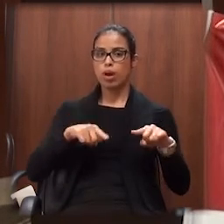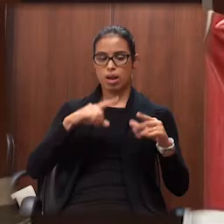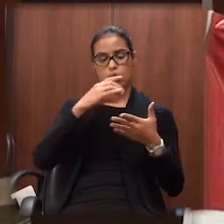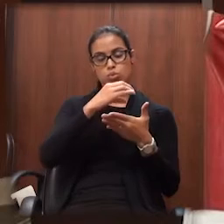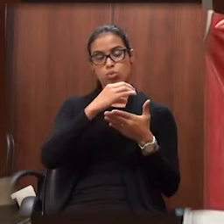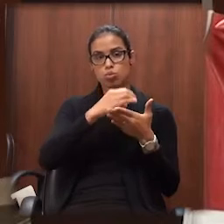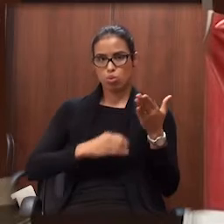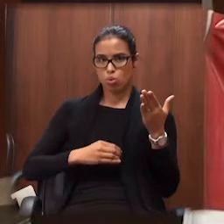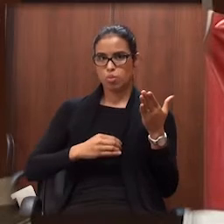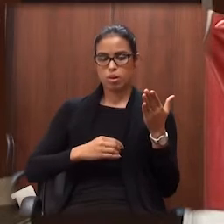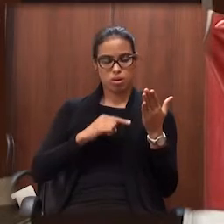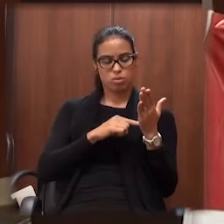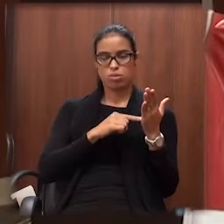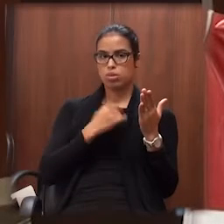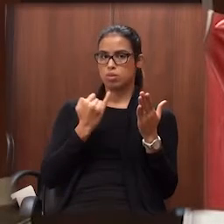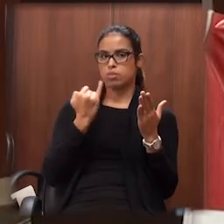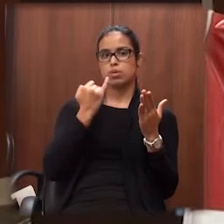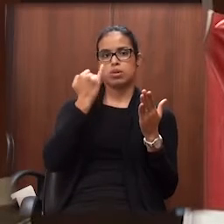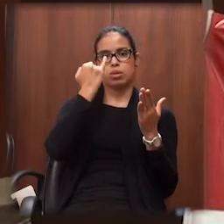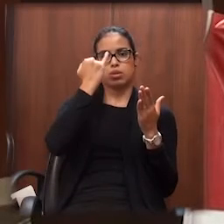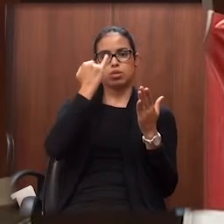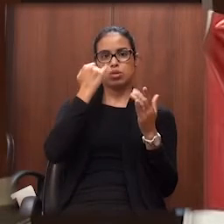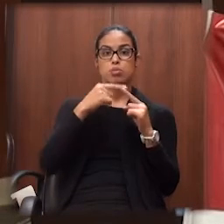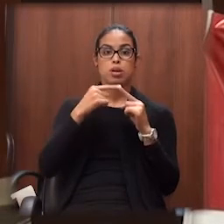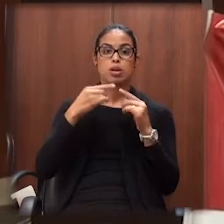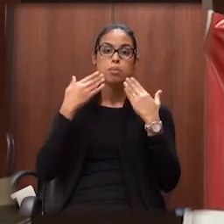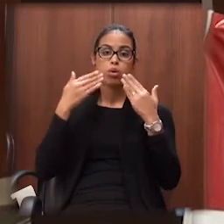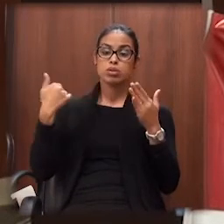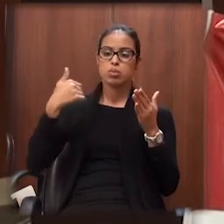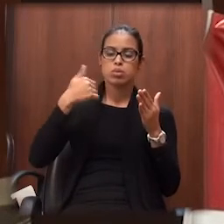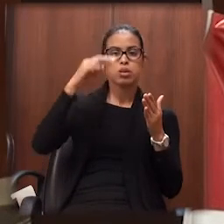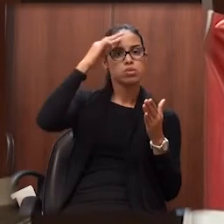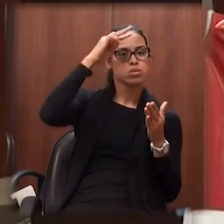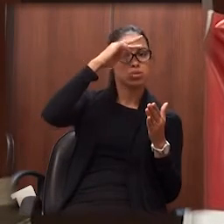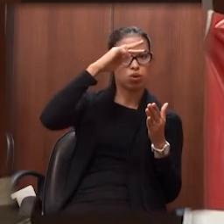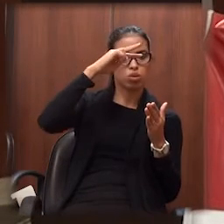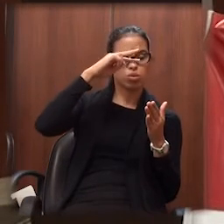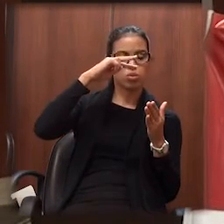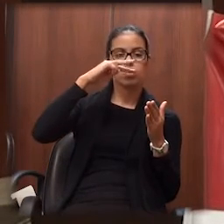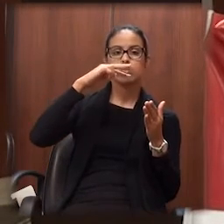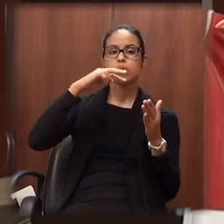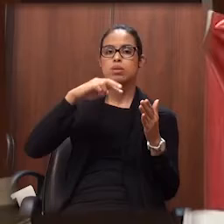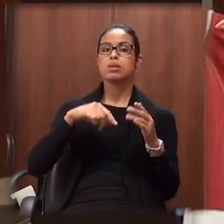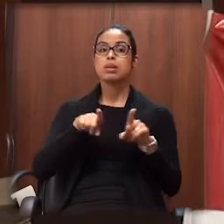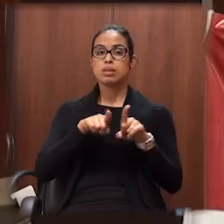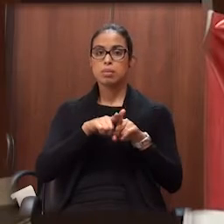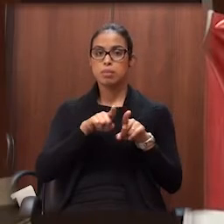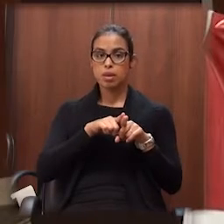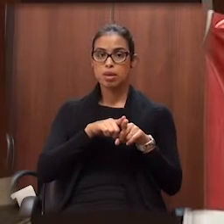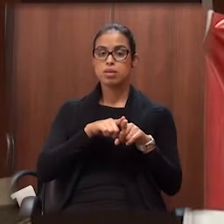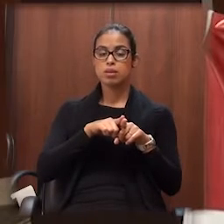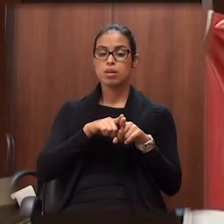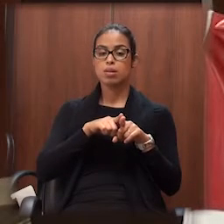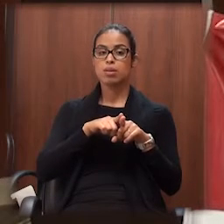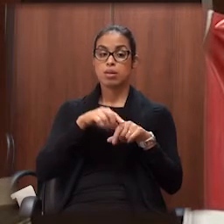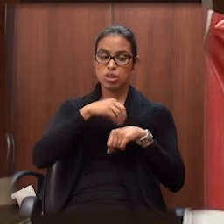de enorme importância histórica, simbólica e indutora para o